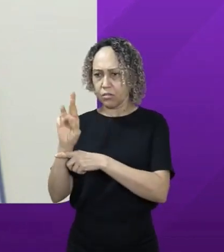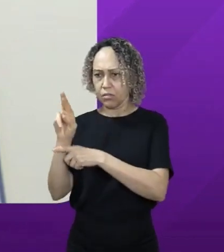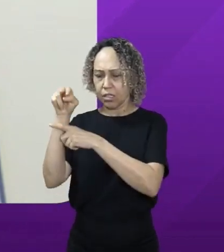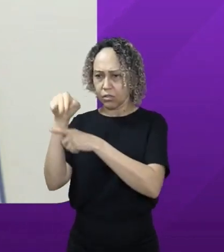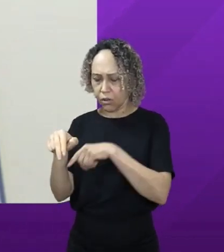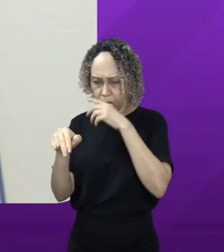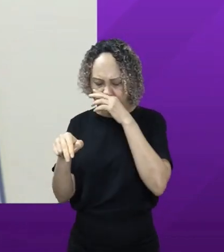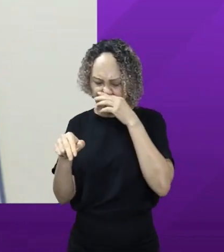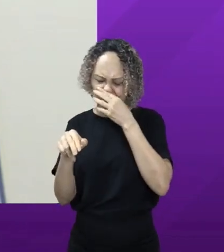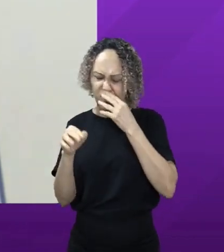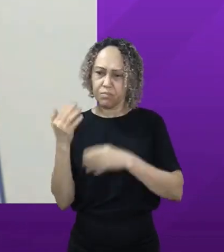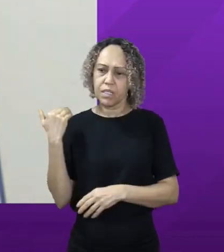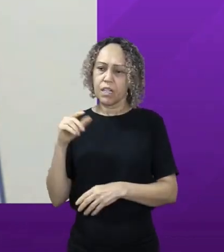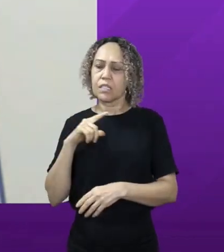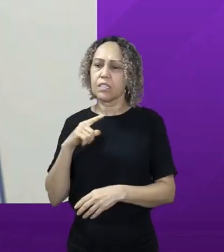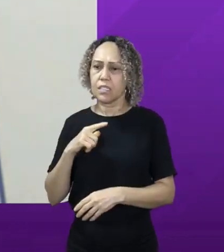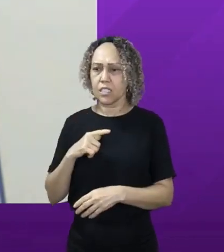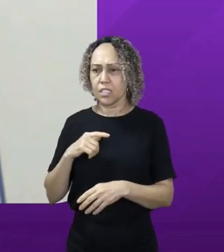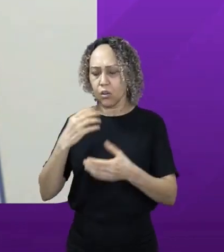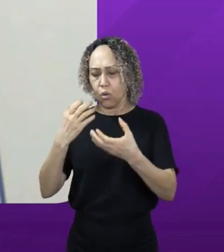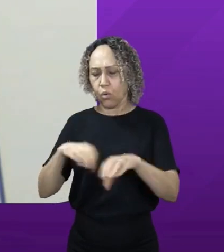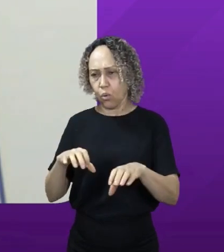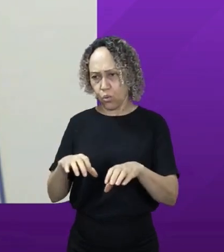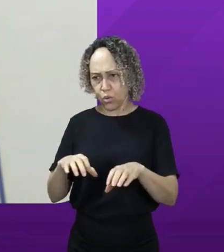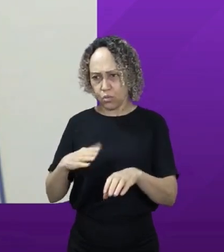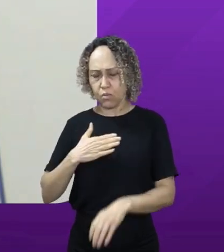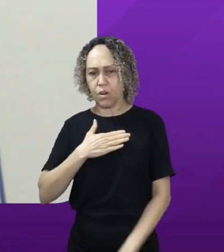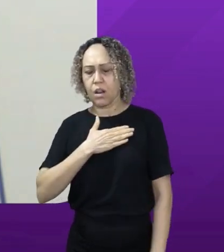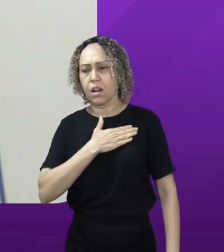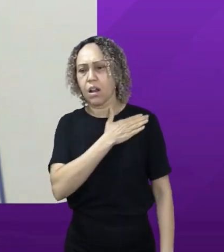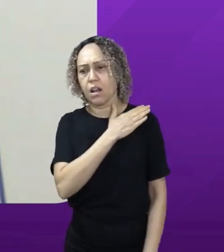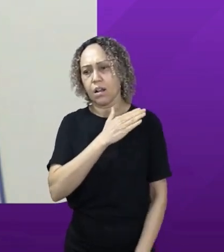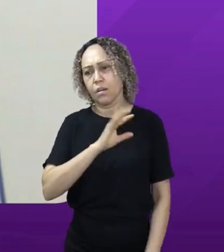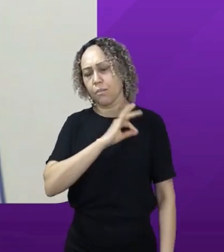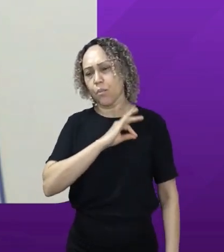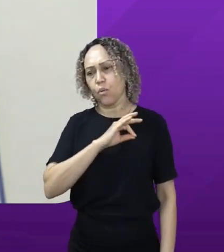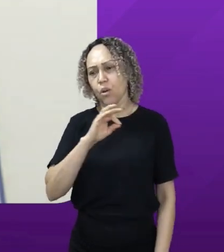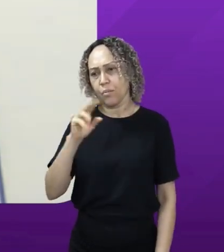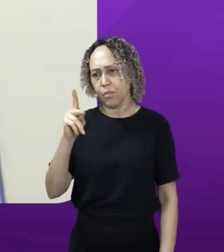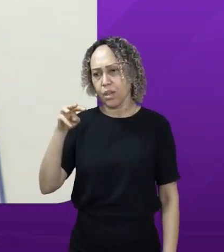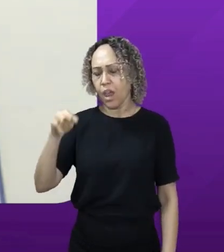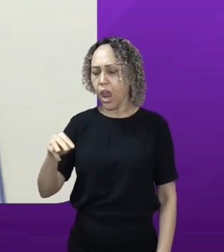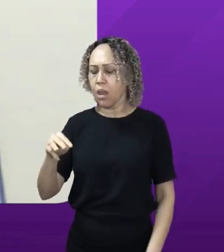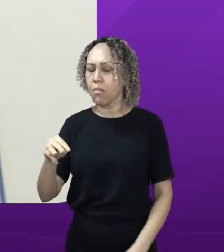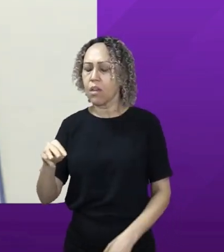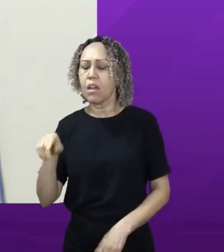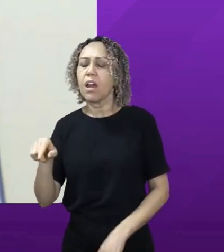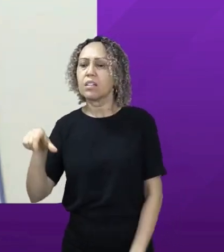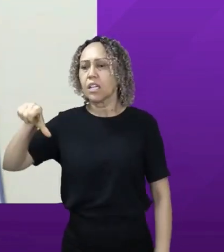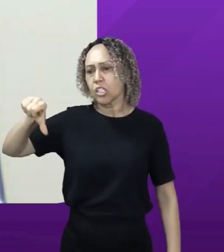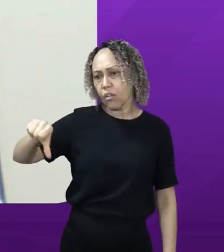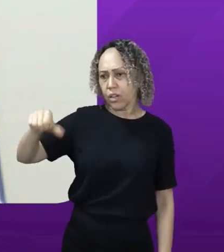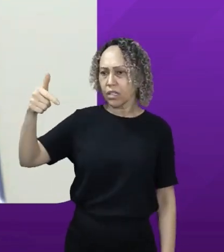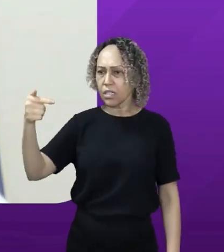o percentual de mulheres que podiam entrar era muito pequeno, não chegava a 3%, imaginem, né? 97% de homens, e as mulheres elas só